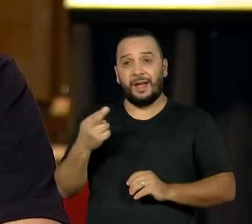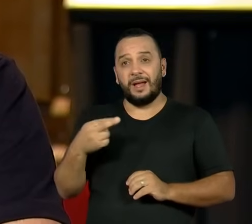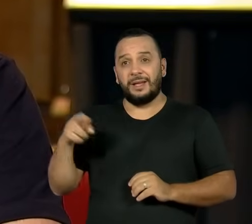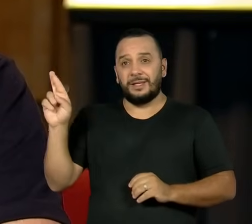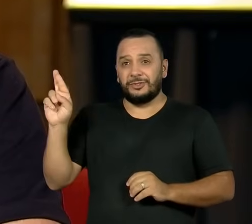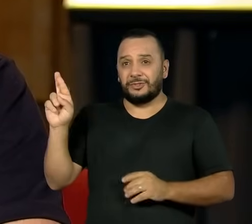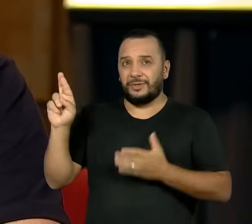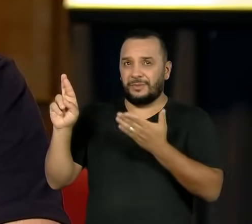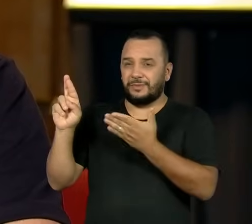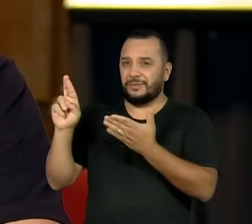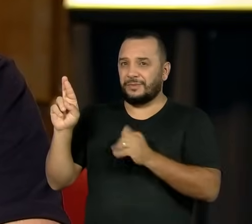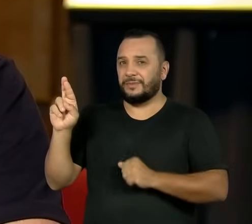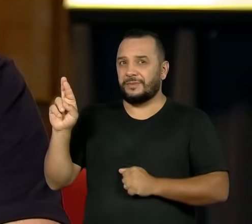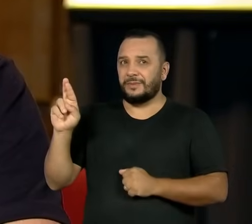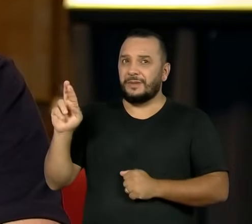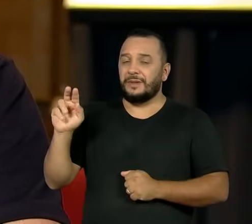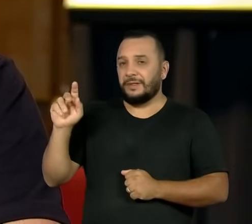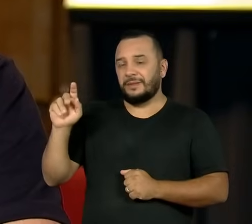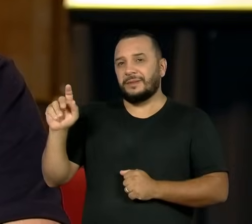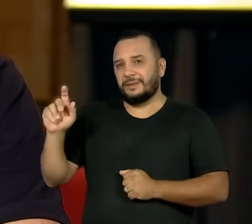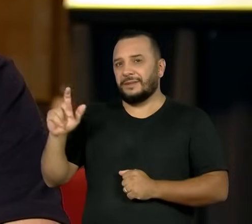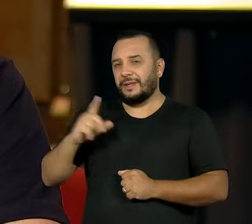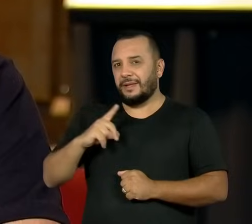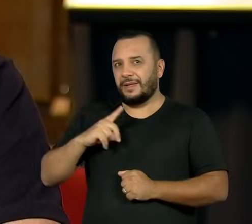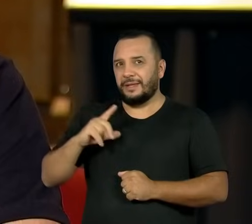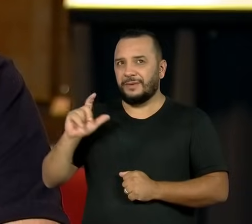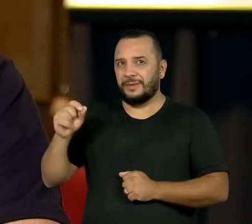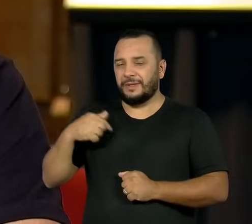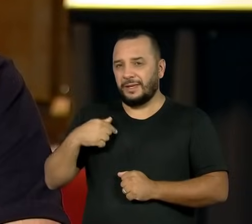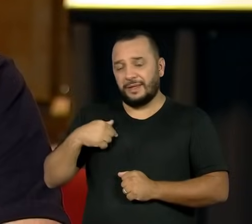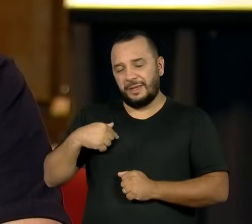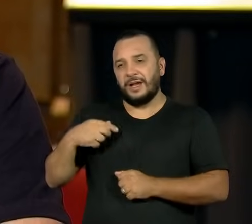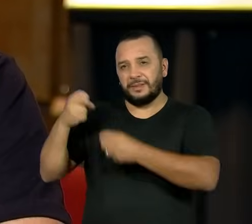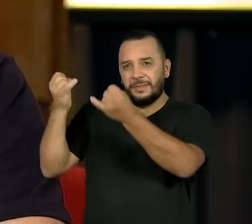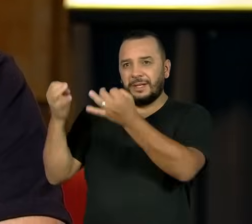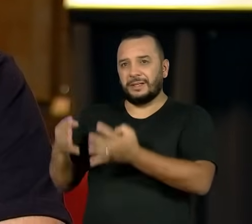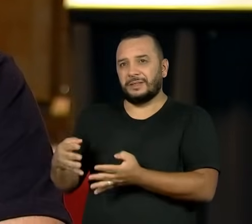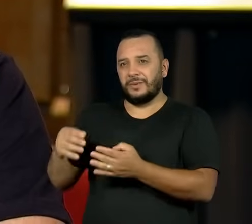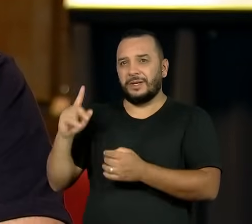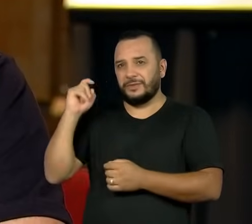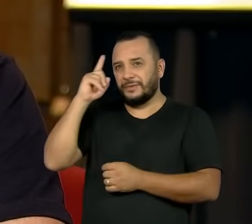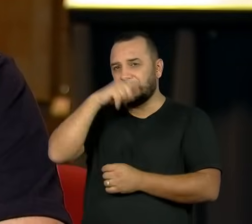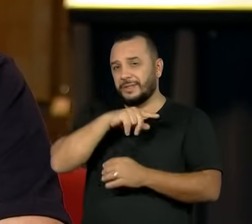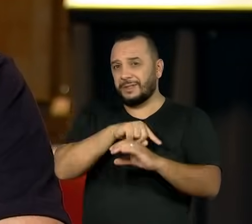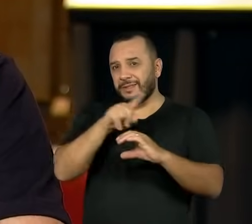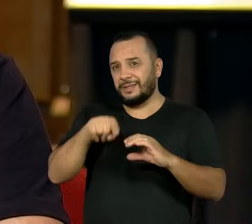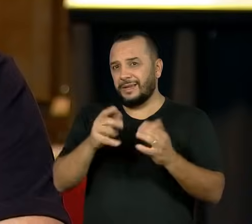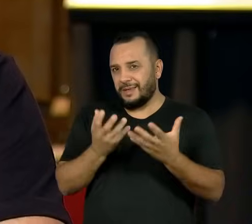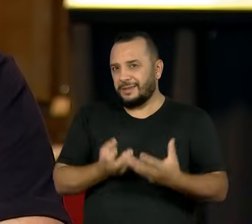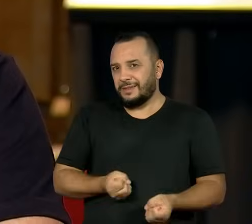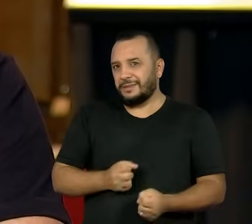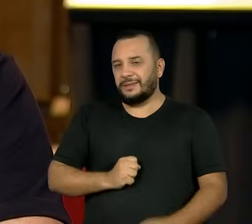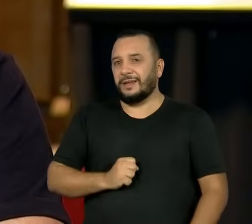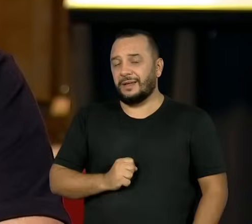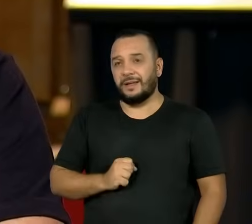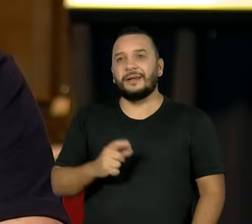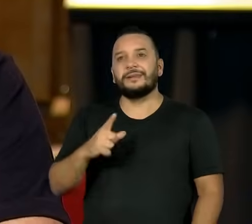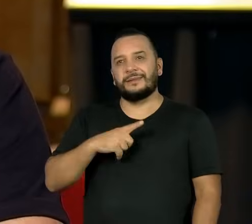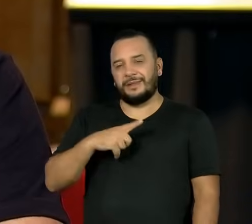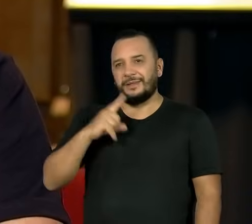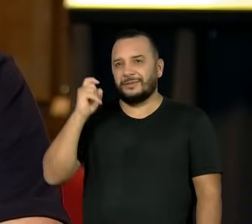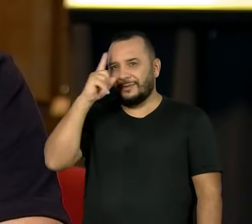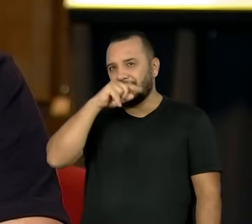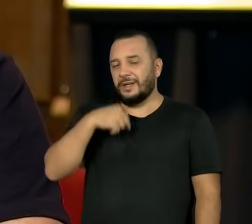religião, ela se aproxima de um argumento que é muito difícil da ciência aceitar. E daí que vem a dificuldade